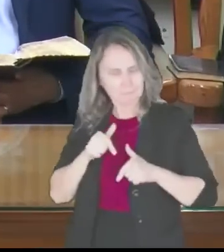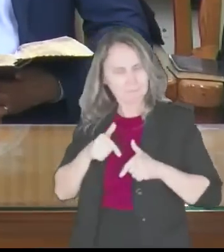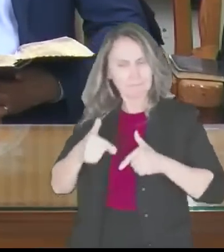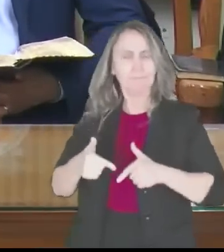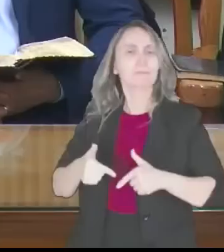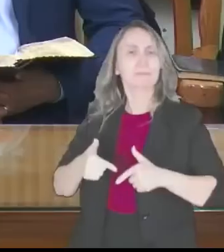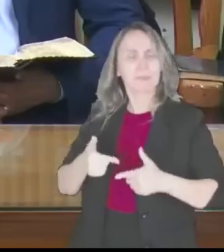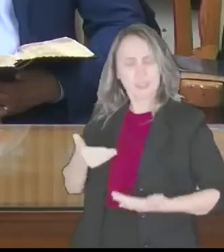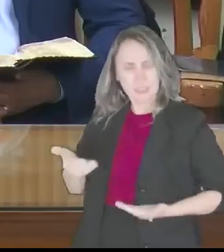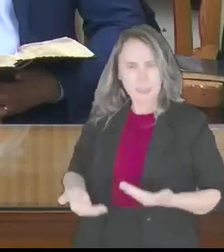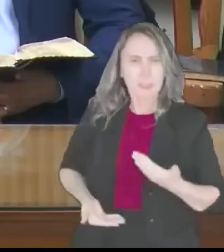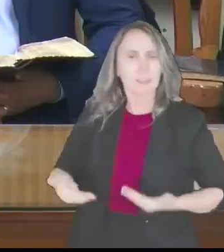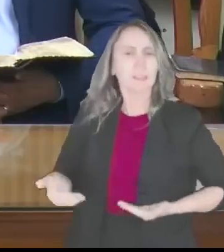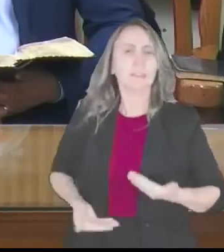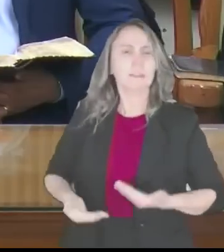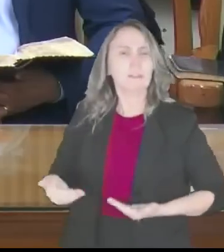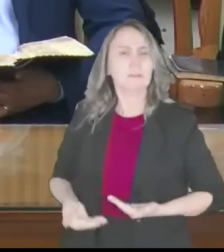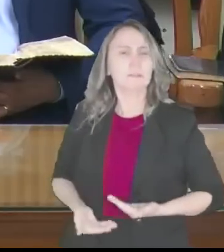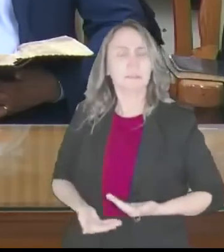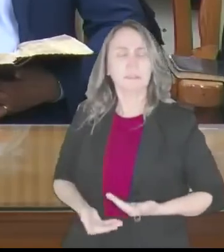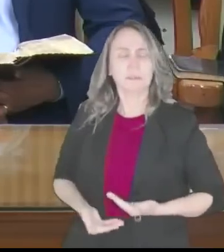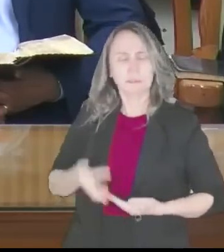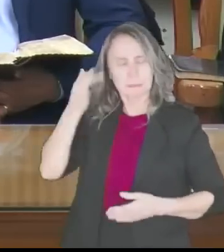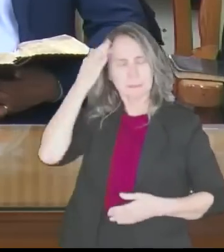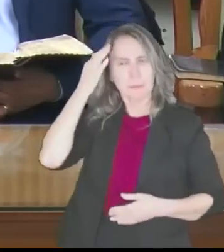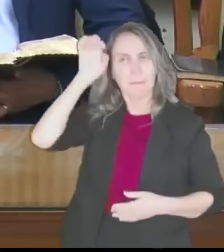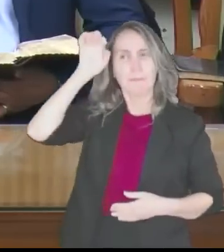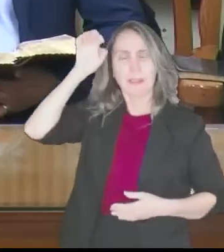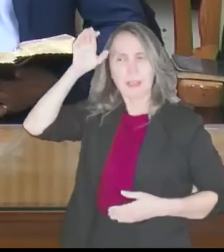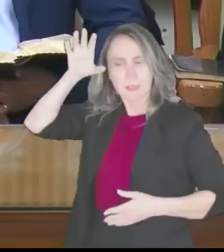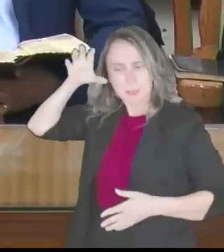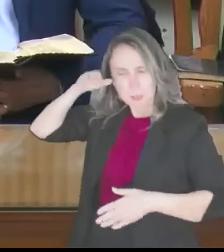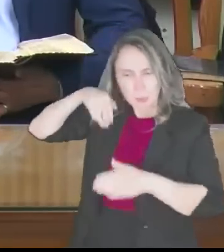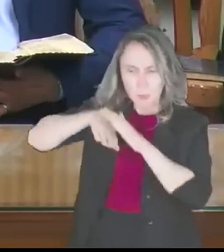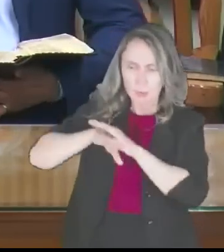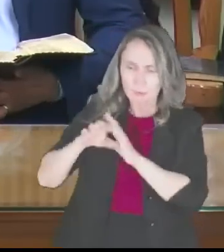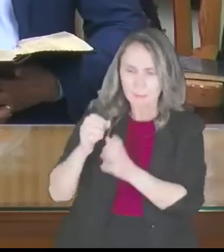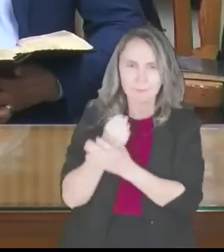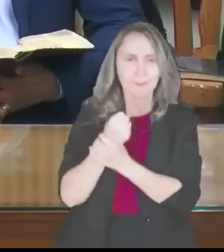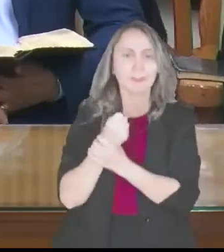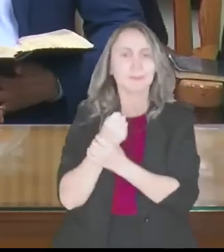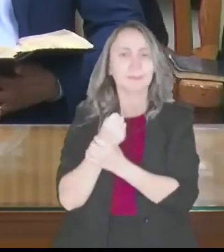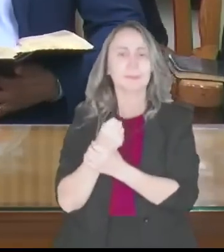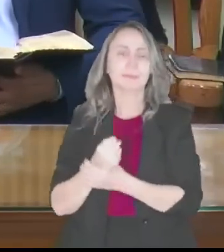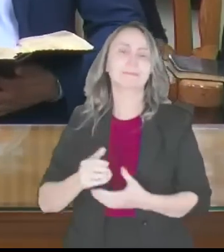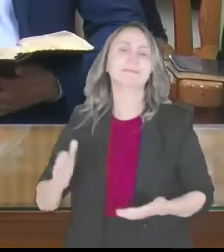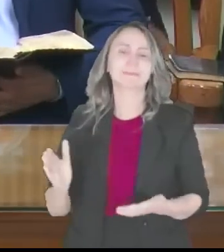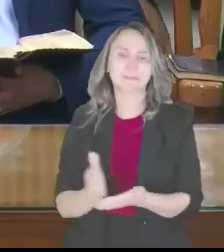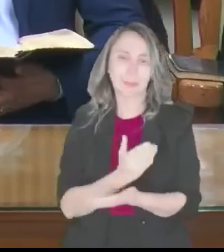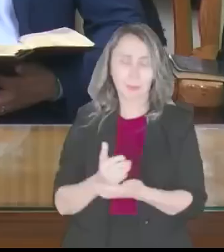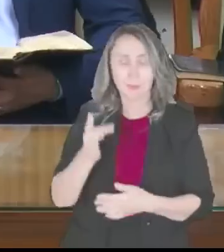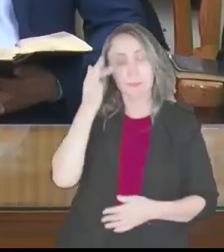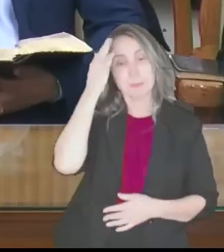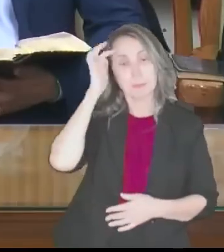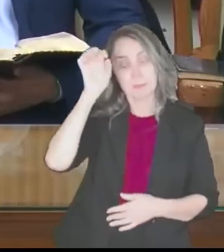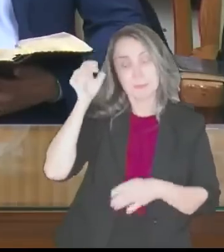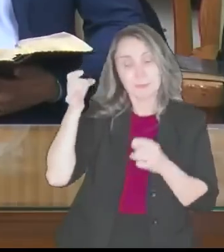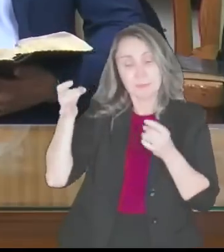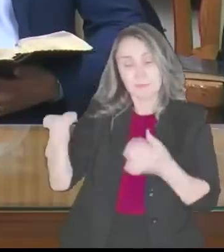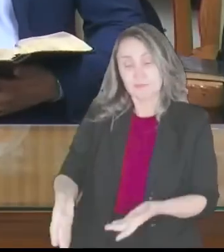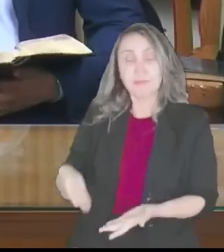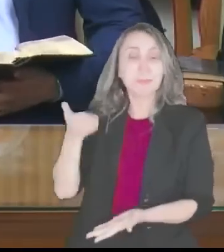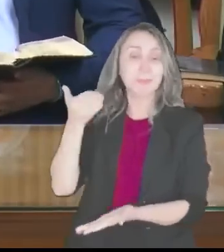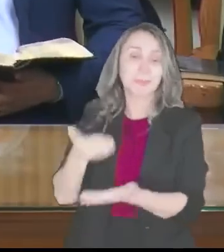fé. Tem gente que não guarda a fé, perde a fé. E muitos perderam a fé. Então, irmãos, nós temos a casa da